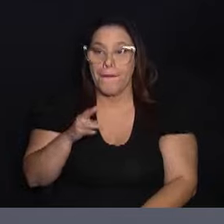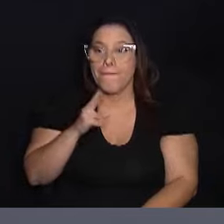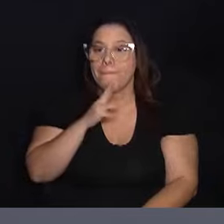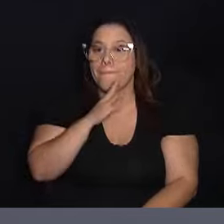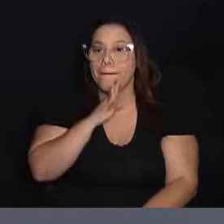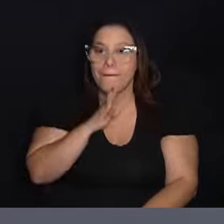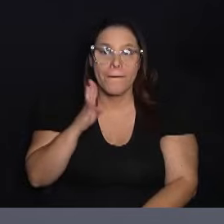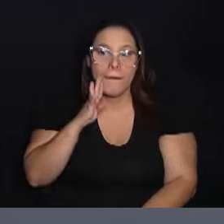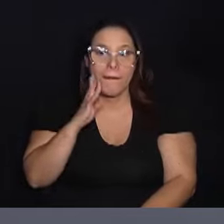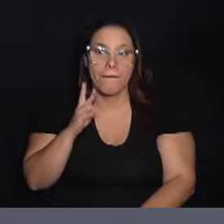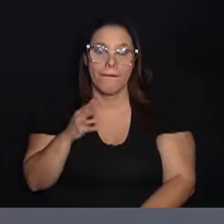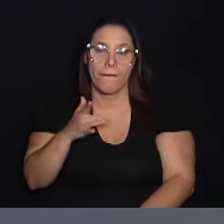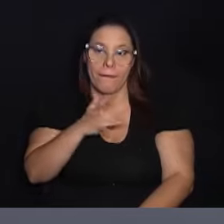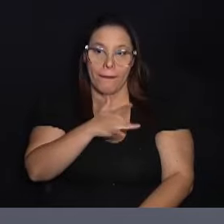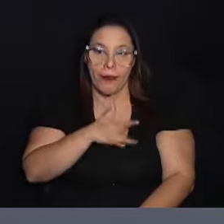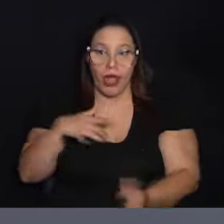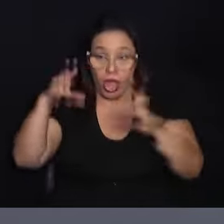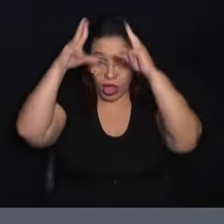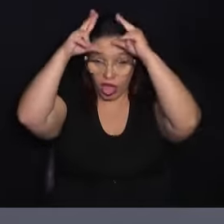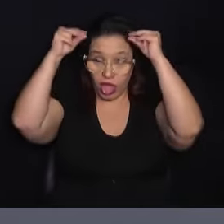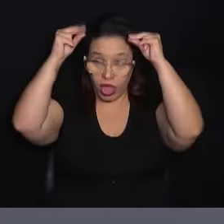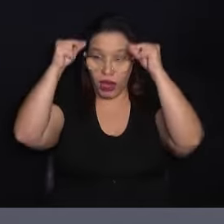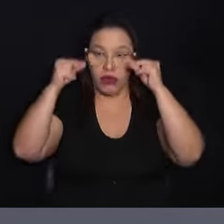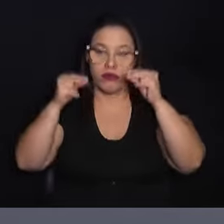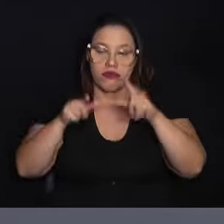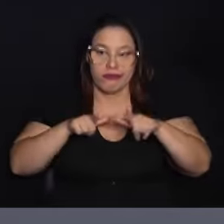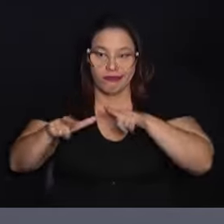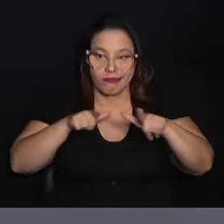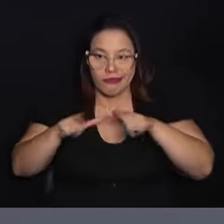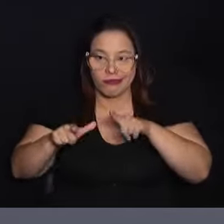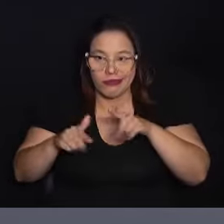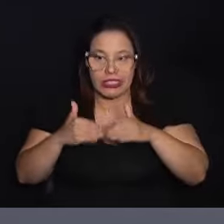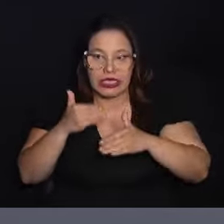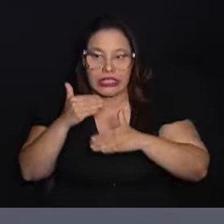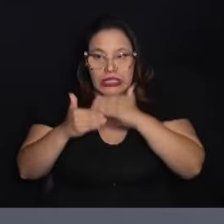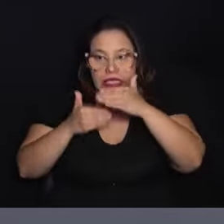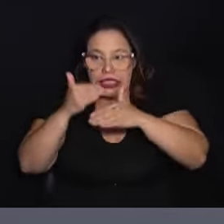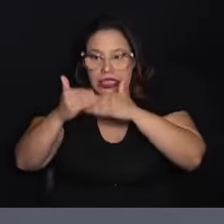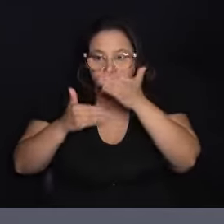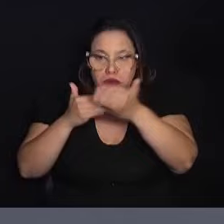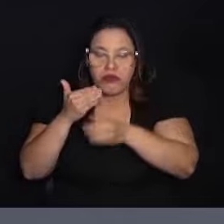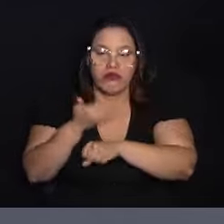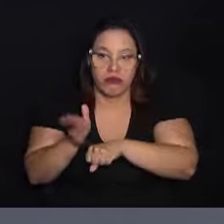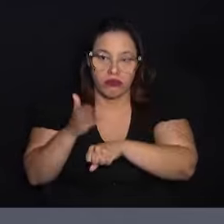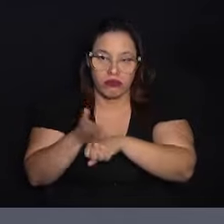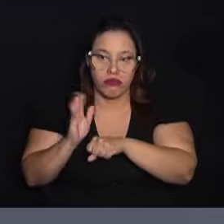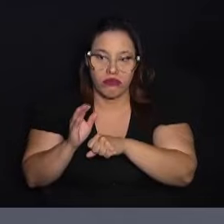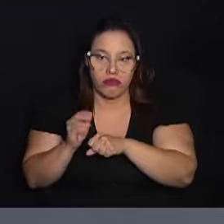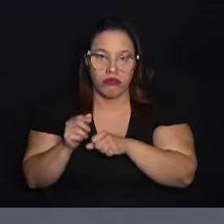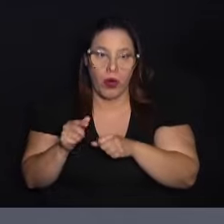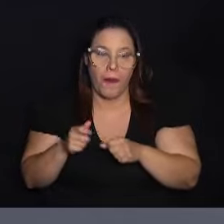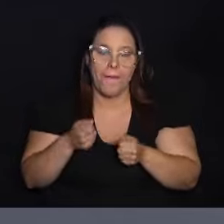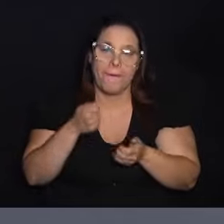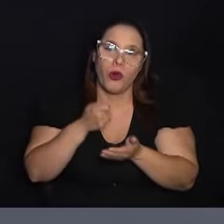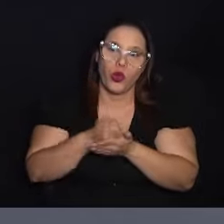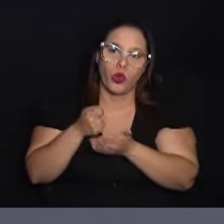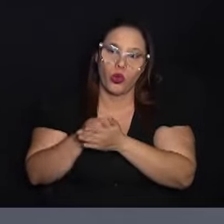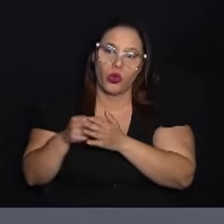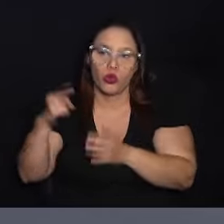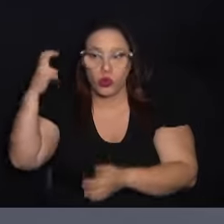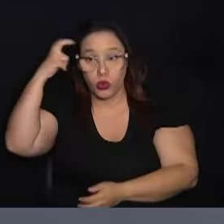exemplos aqui, né? A gente tem bares e restaurantes, enfermagem do trabalho, elaboração do manual de